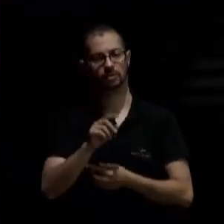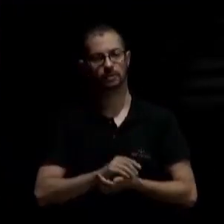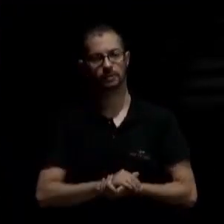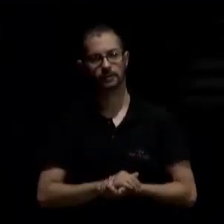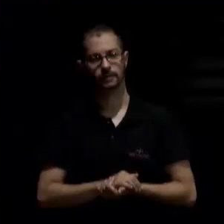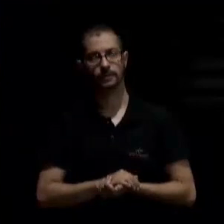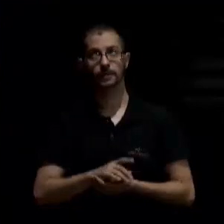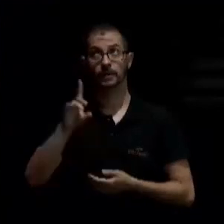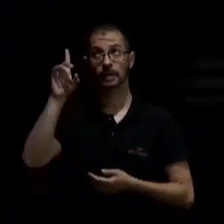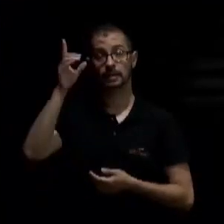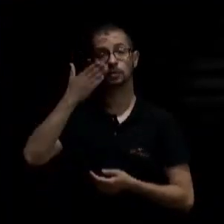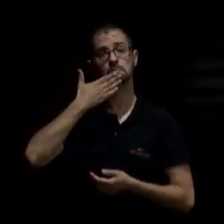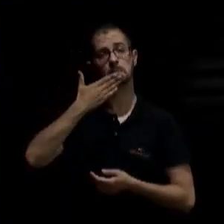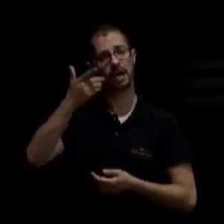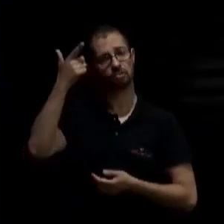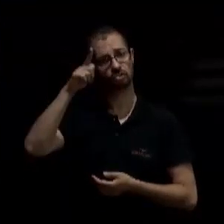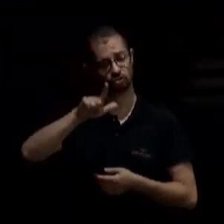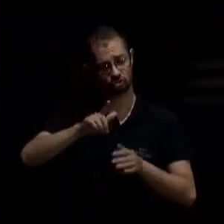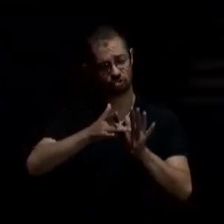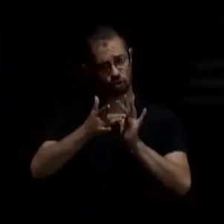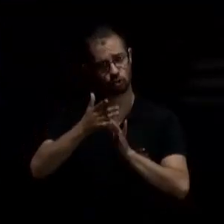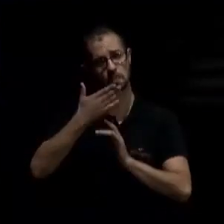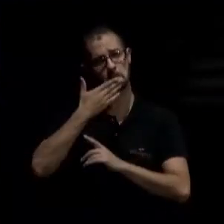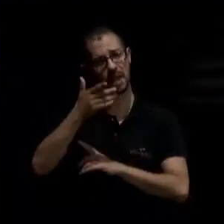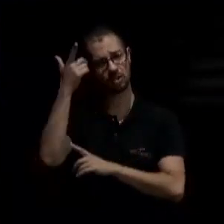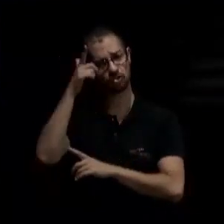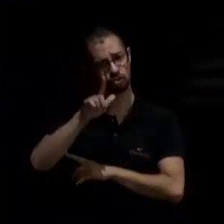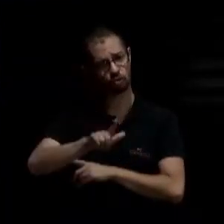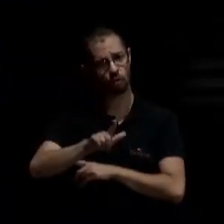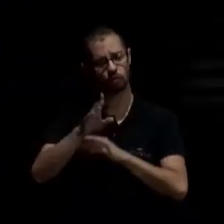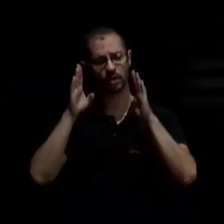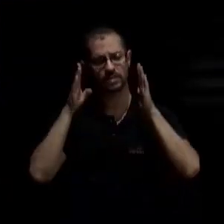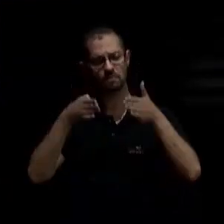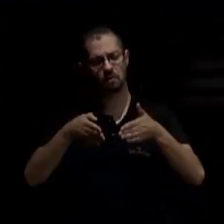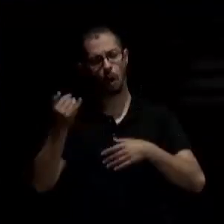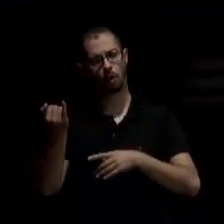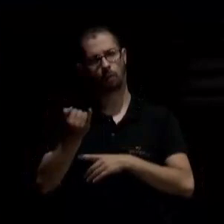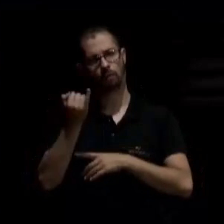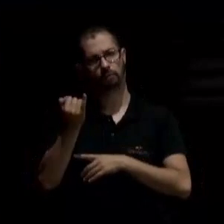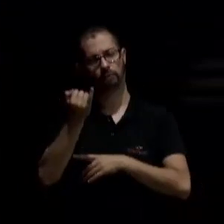E ele pede outra vez. Esse foco é muito importante.